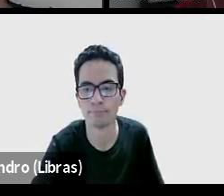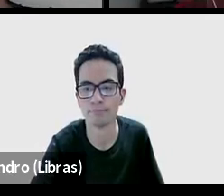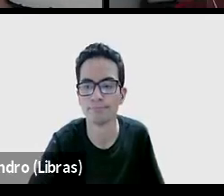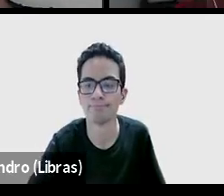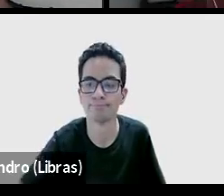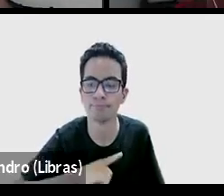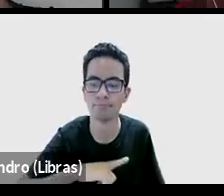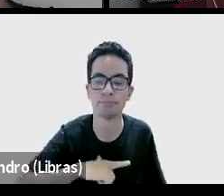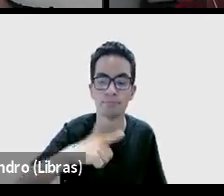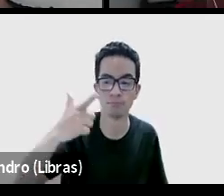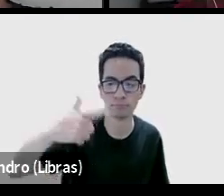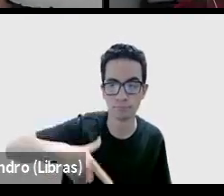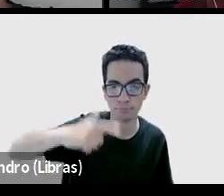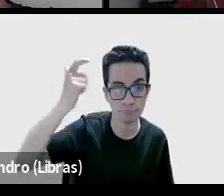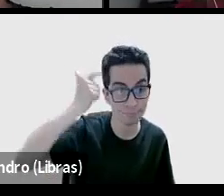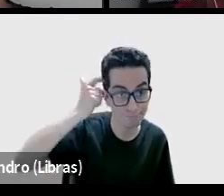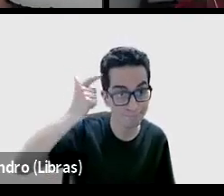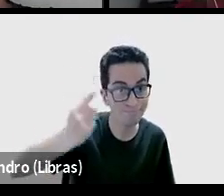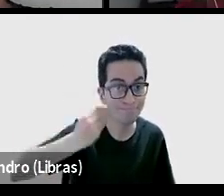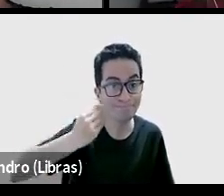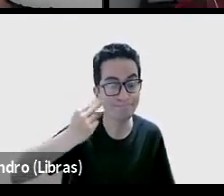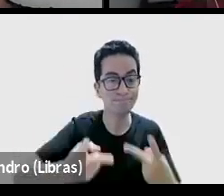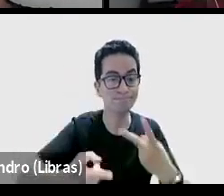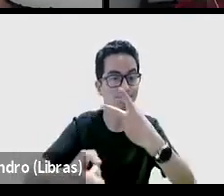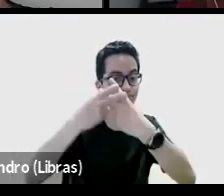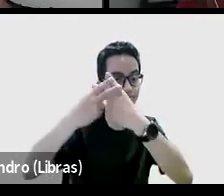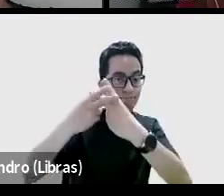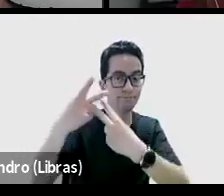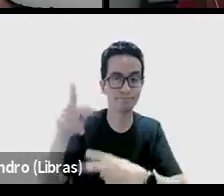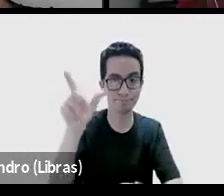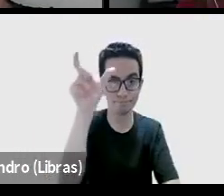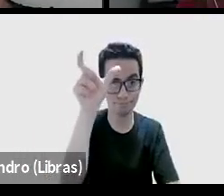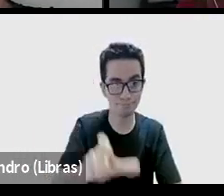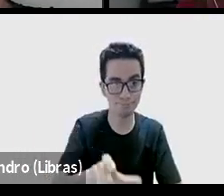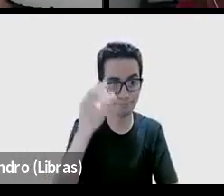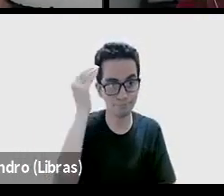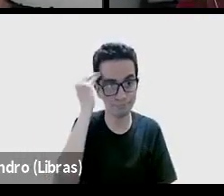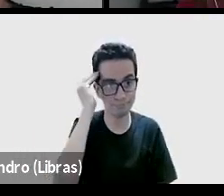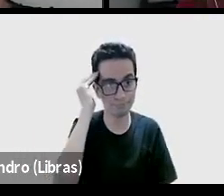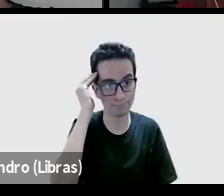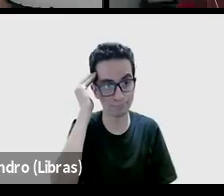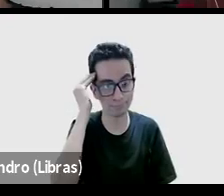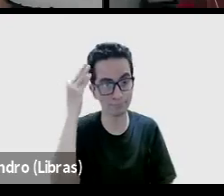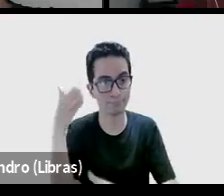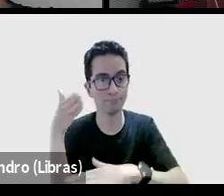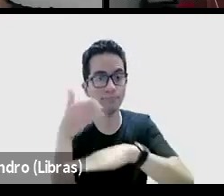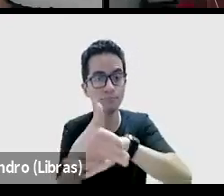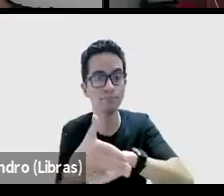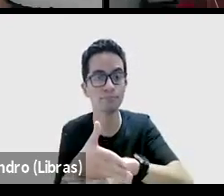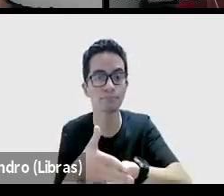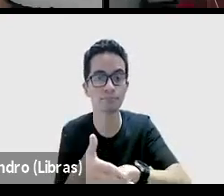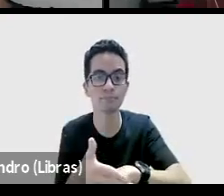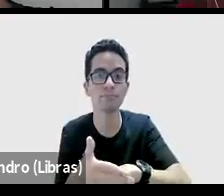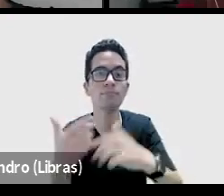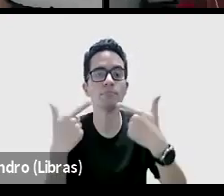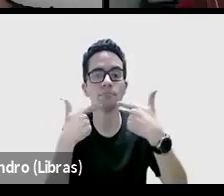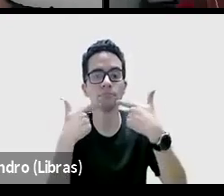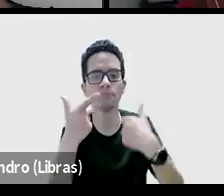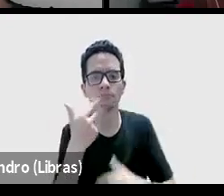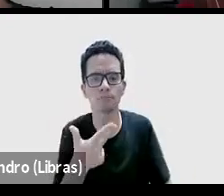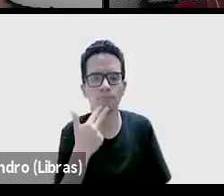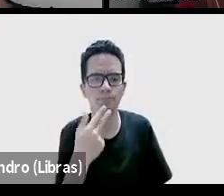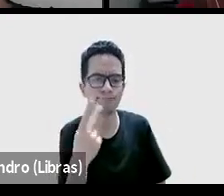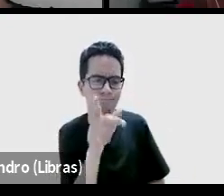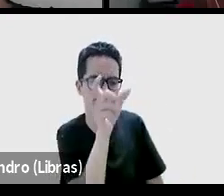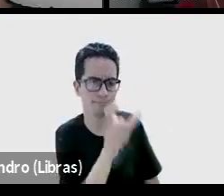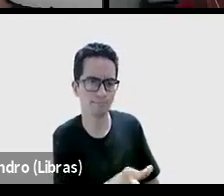novo, né, a experiência traumática dela de ter tido o acesso à língua da família dela e ter